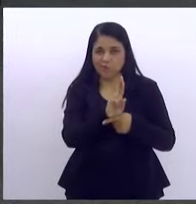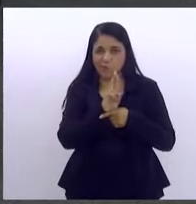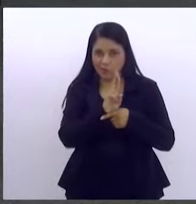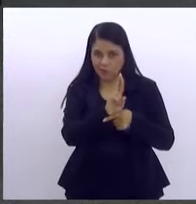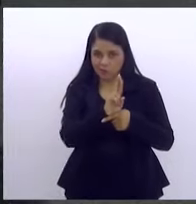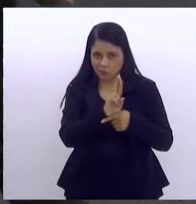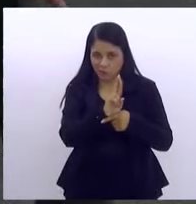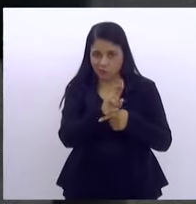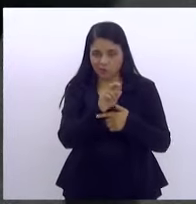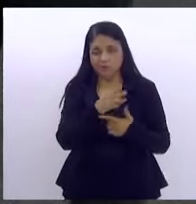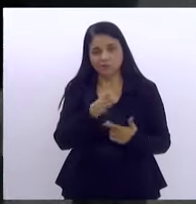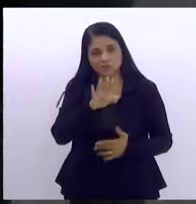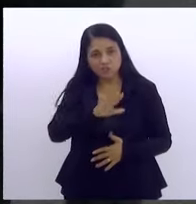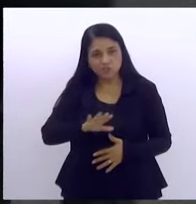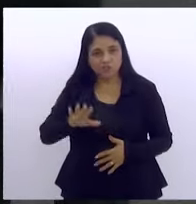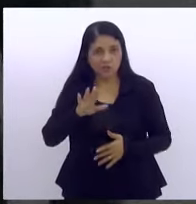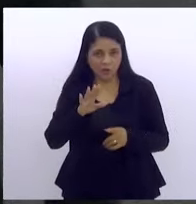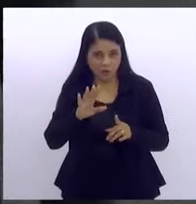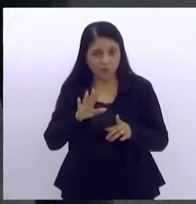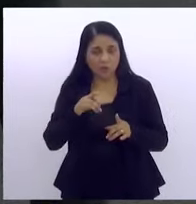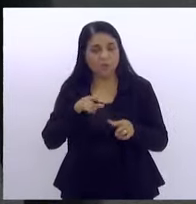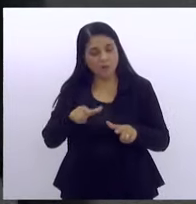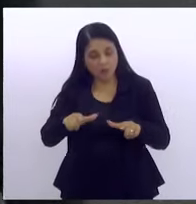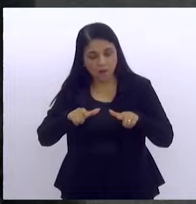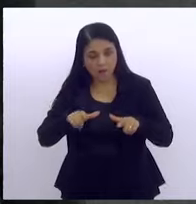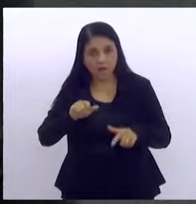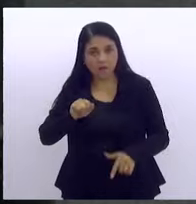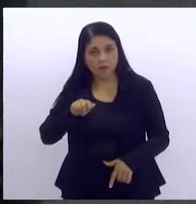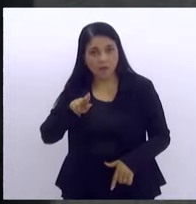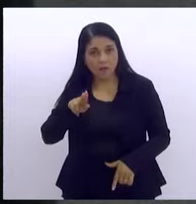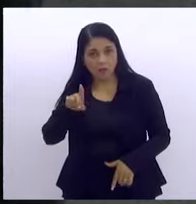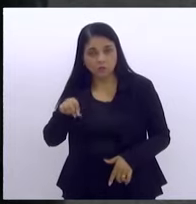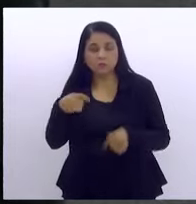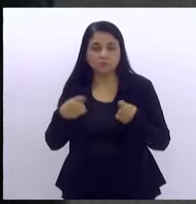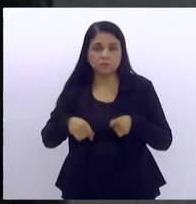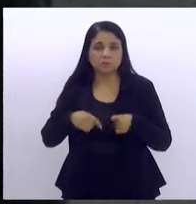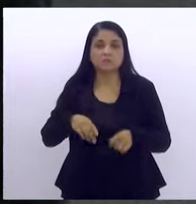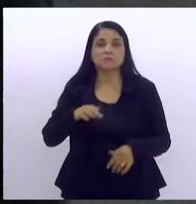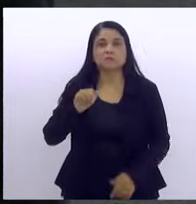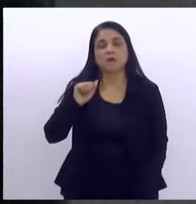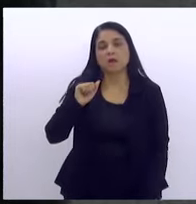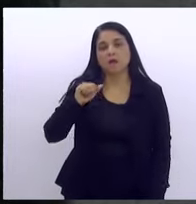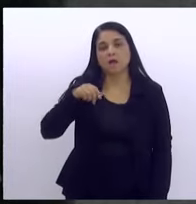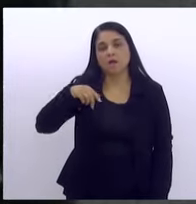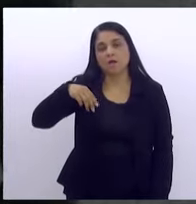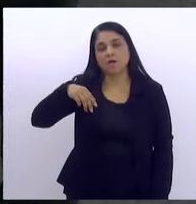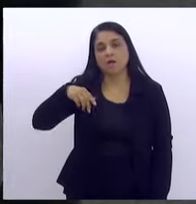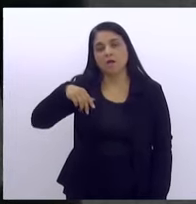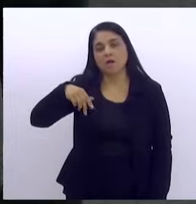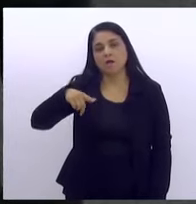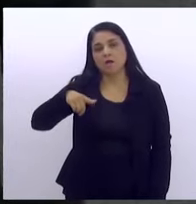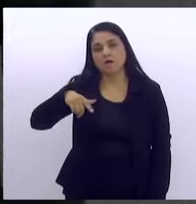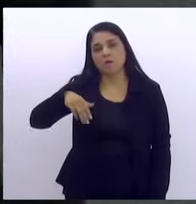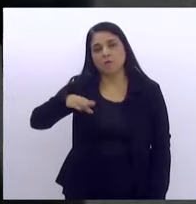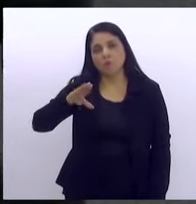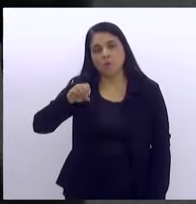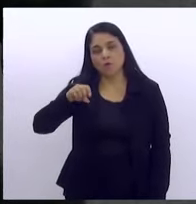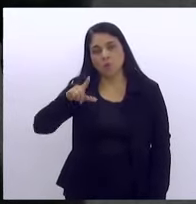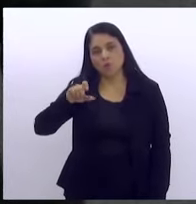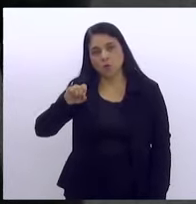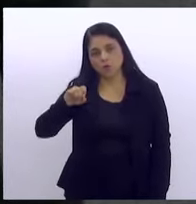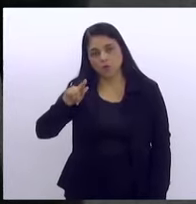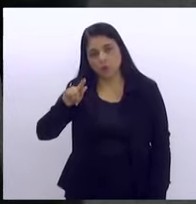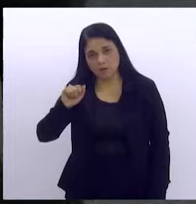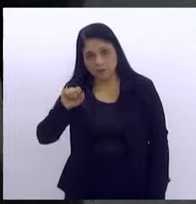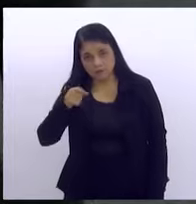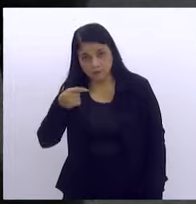laudo, tem que ter homologação. Esse tipo de correção a CCJ está fazendo. Mas ficou uma questão